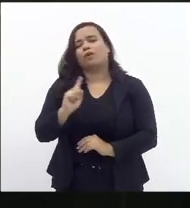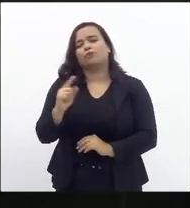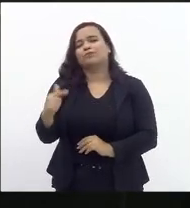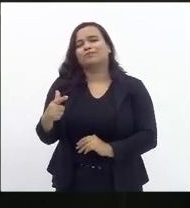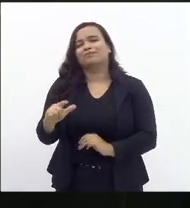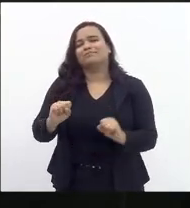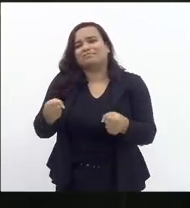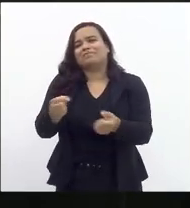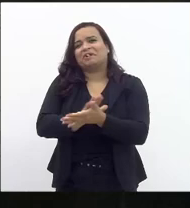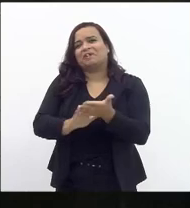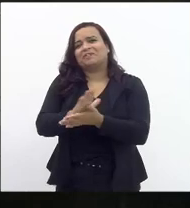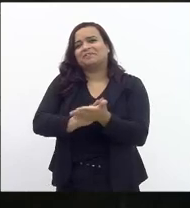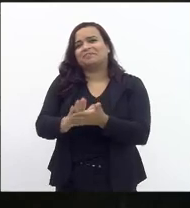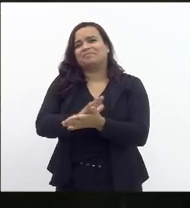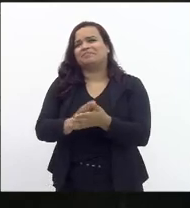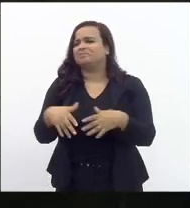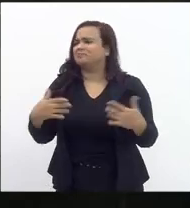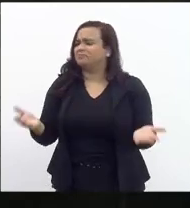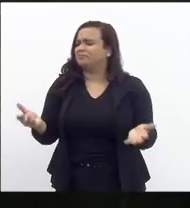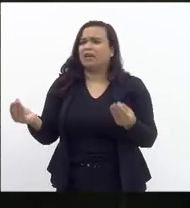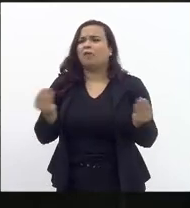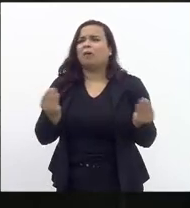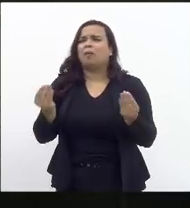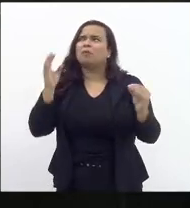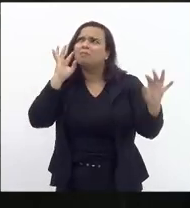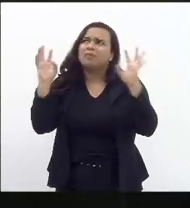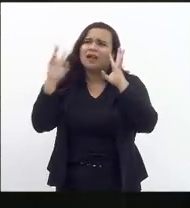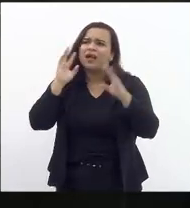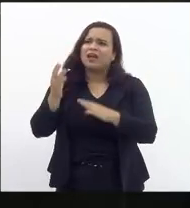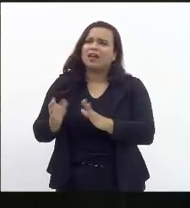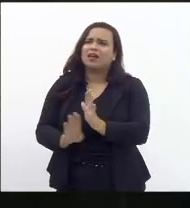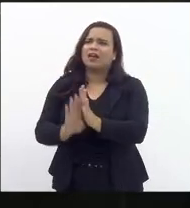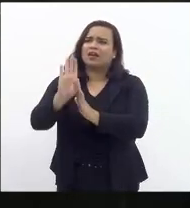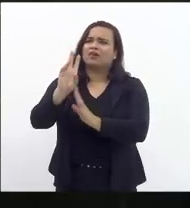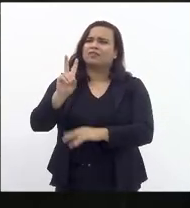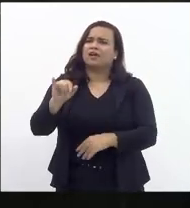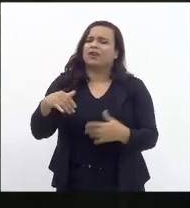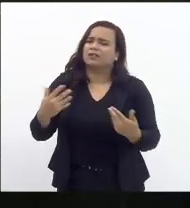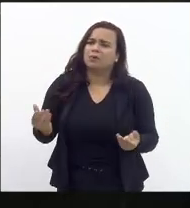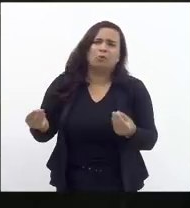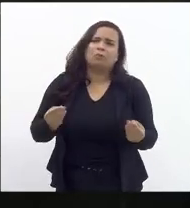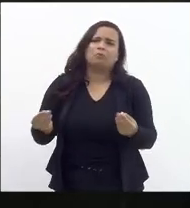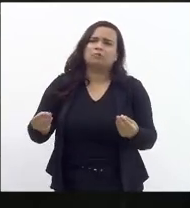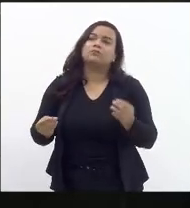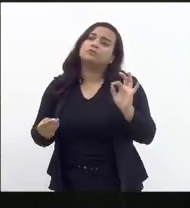presidente. Então, como é que tem a previsão de crescimento? Claro,